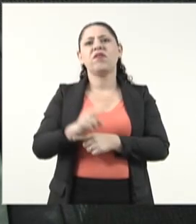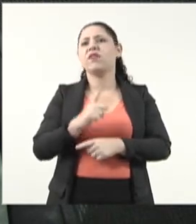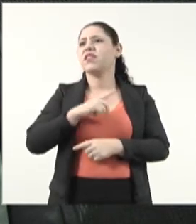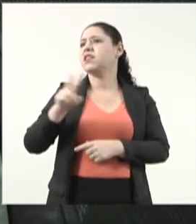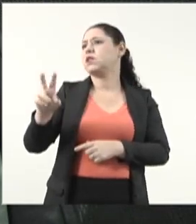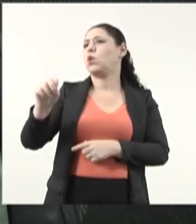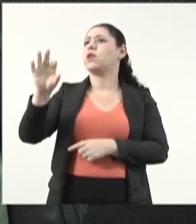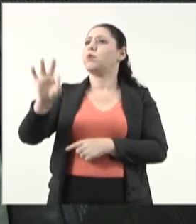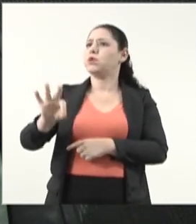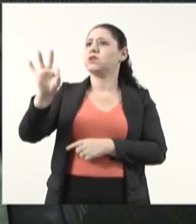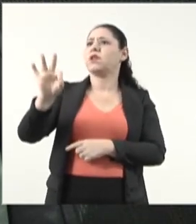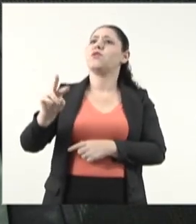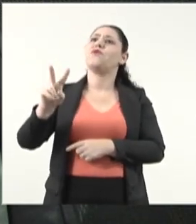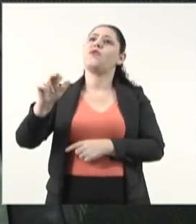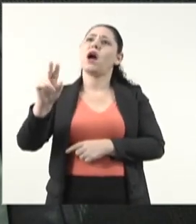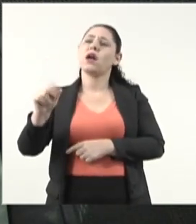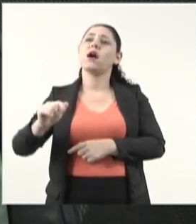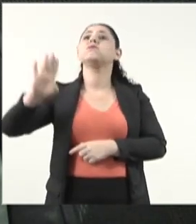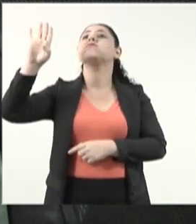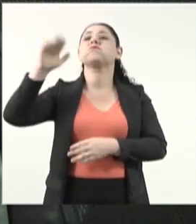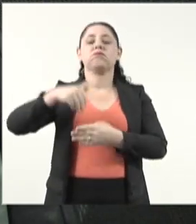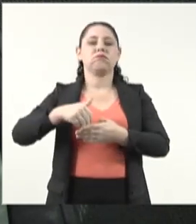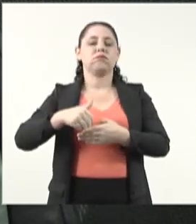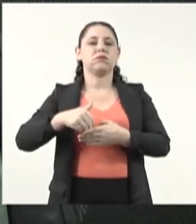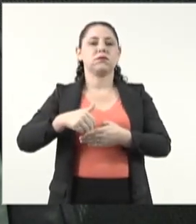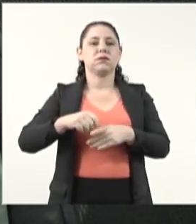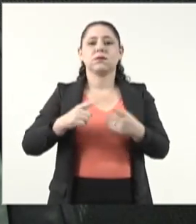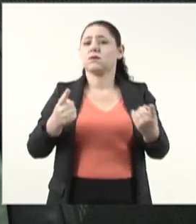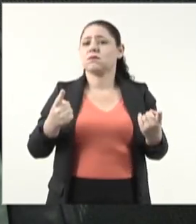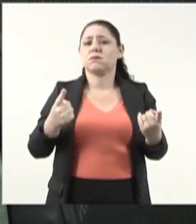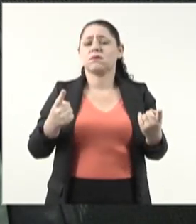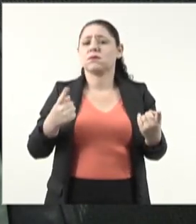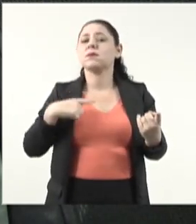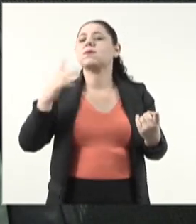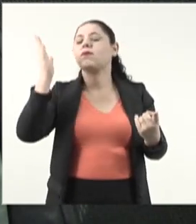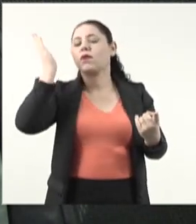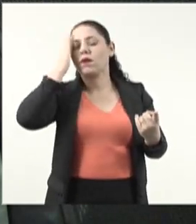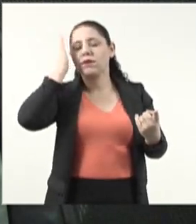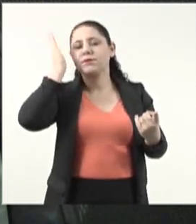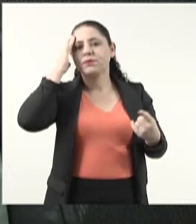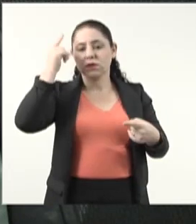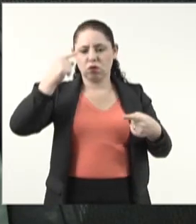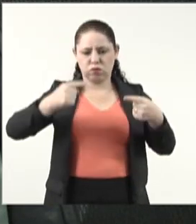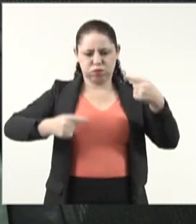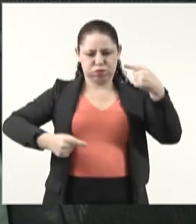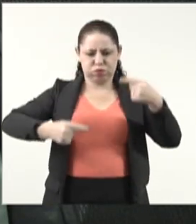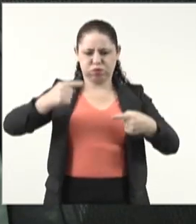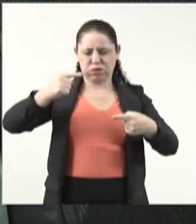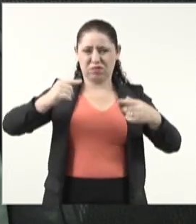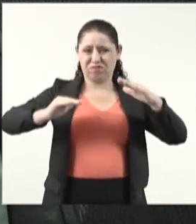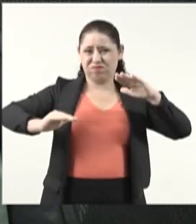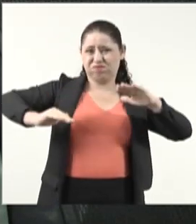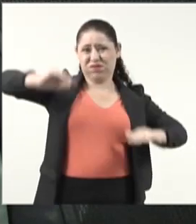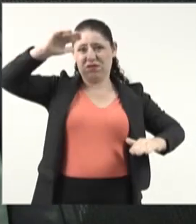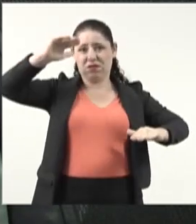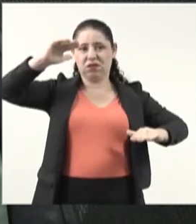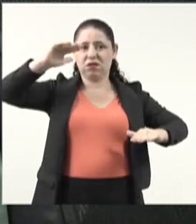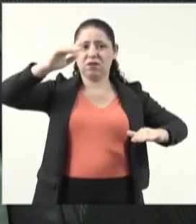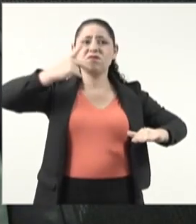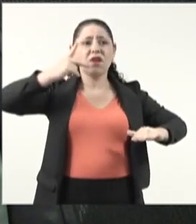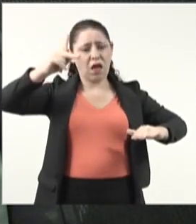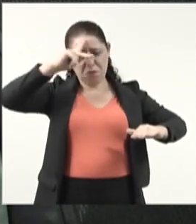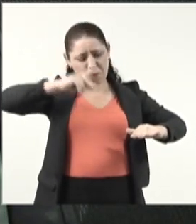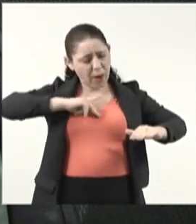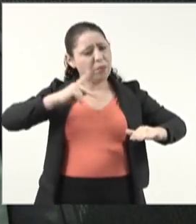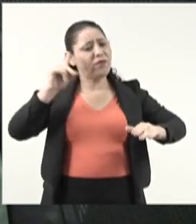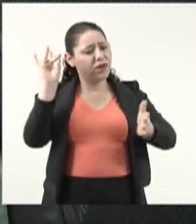ter 50% das vagas na chapa. Mas nós, de antemão, sabemos que a disputa é muito desigual. Vamos ser honestos conosco